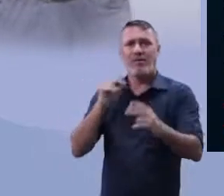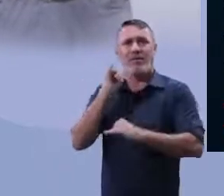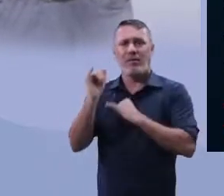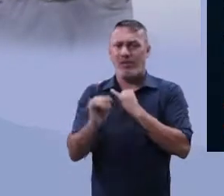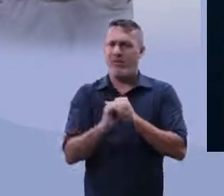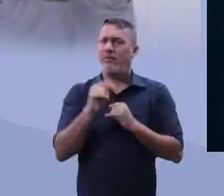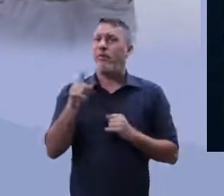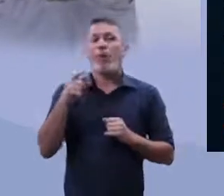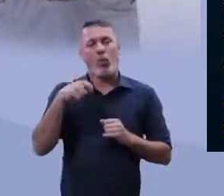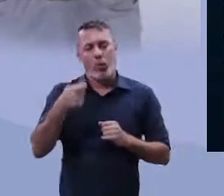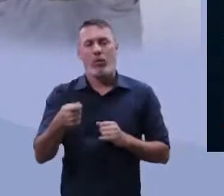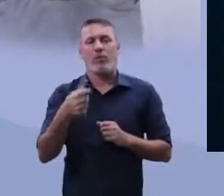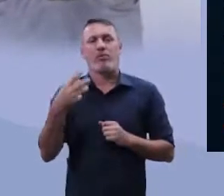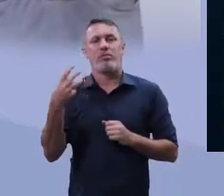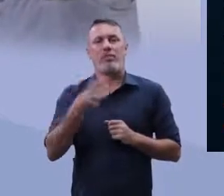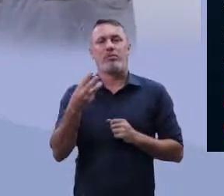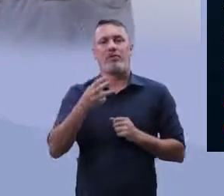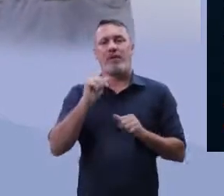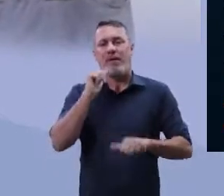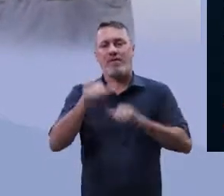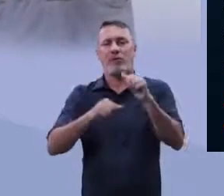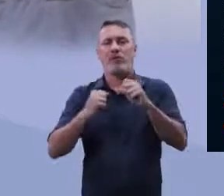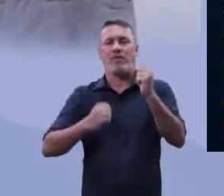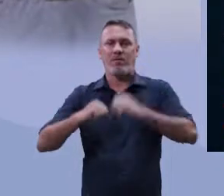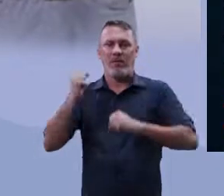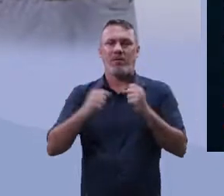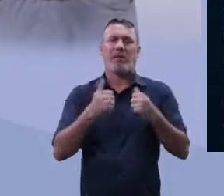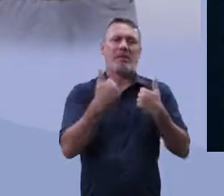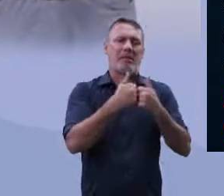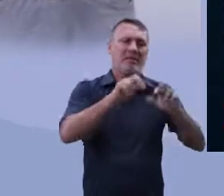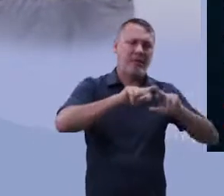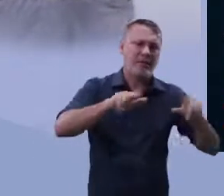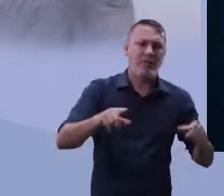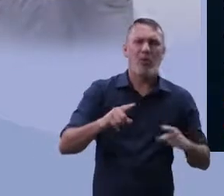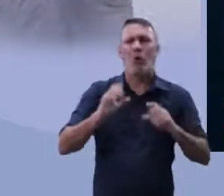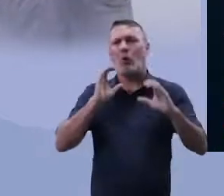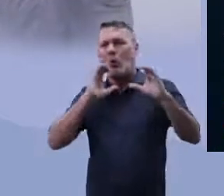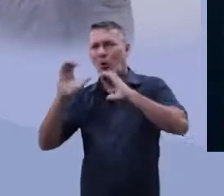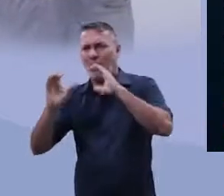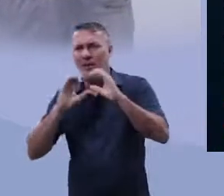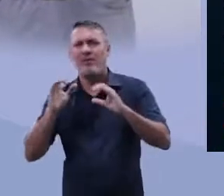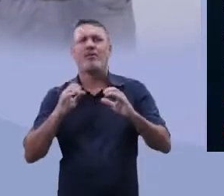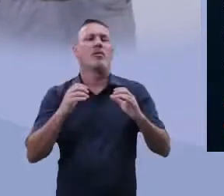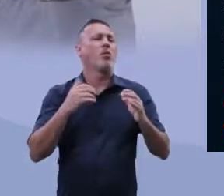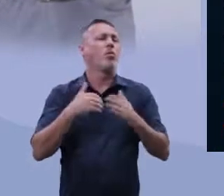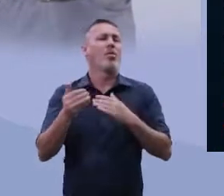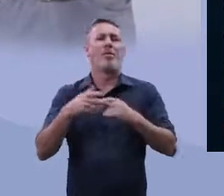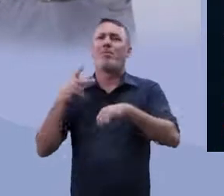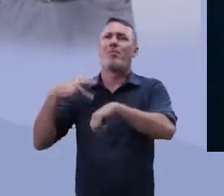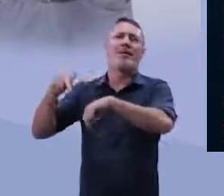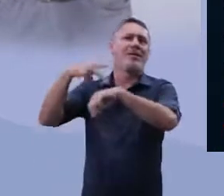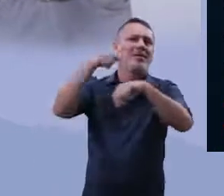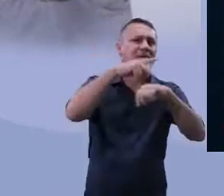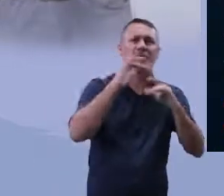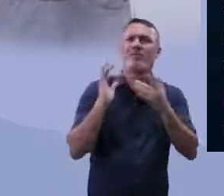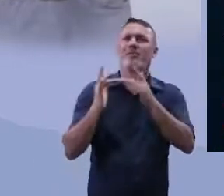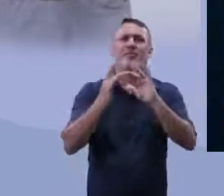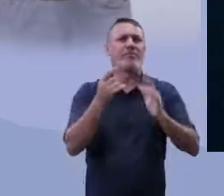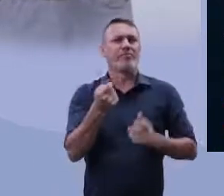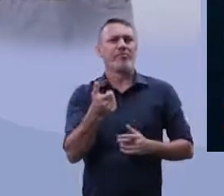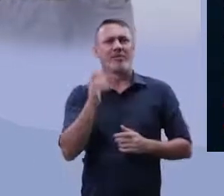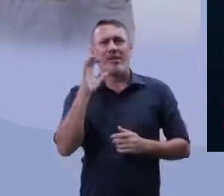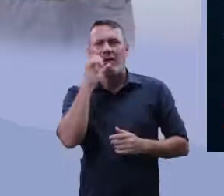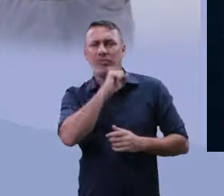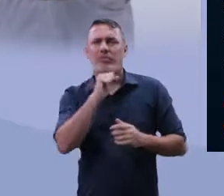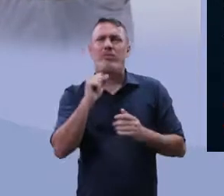Revolução Industrial. Os avanços dos meios de transporte e dos meios de comunicação interligando o planeta, interligando